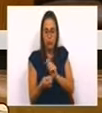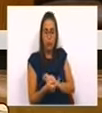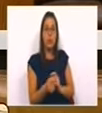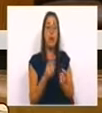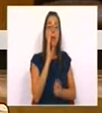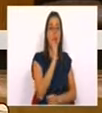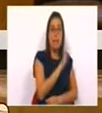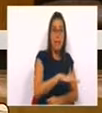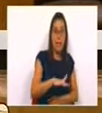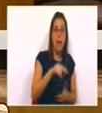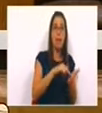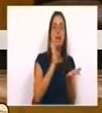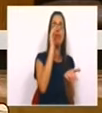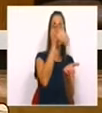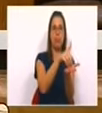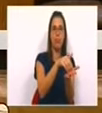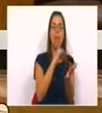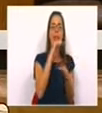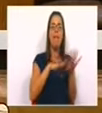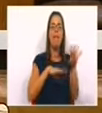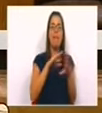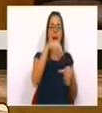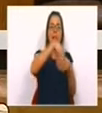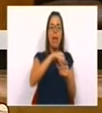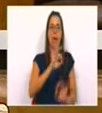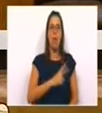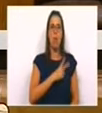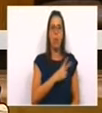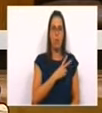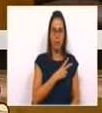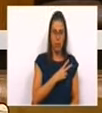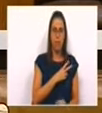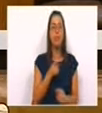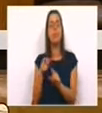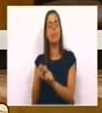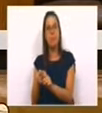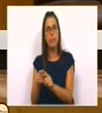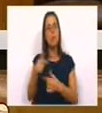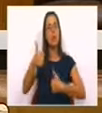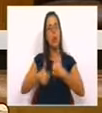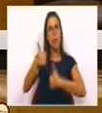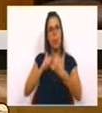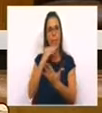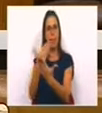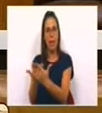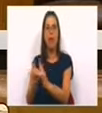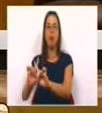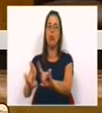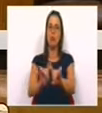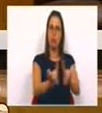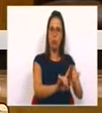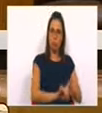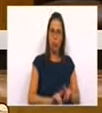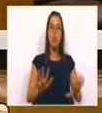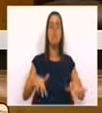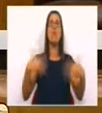resultados científicos, geralmente produzidos em ambiente académico, em fatores de competitividade e de diferenciação